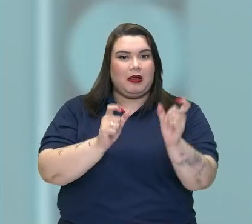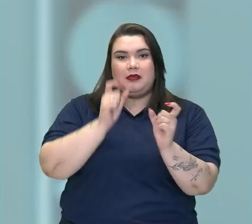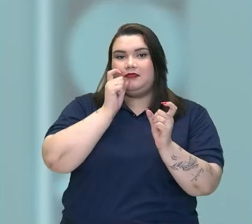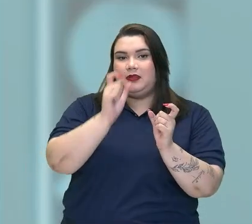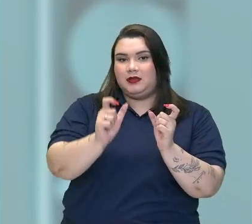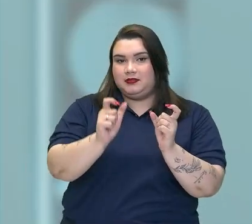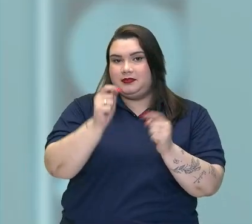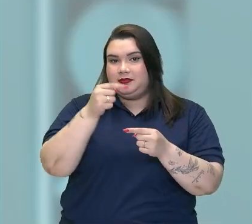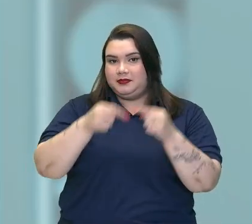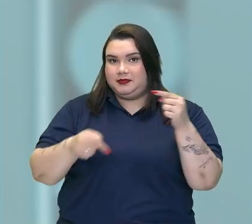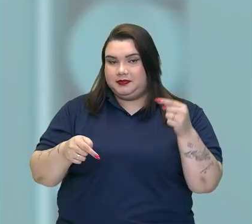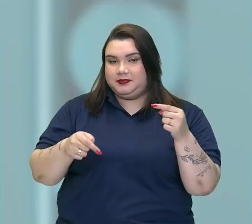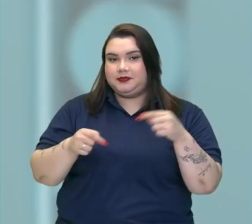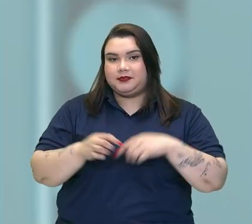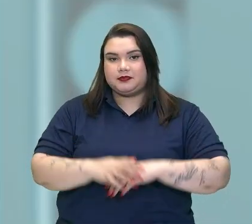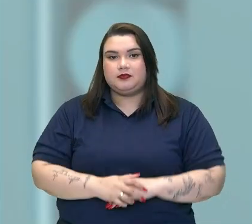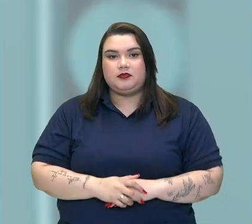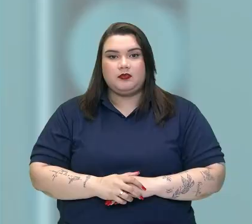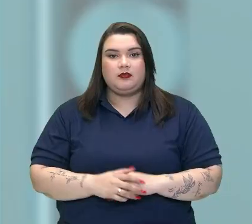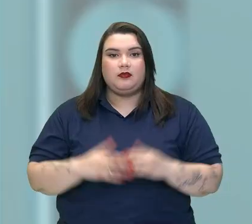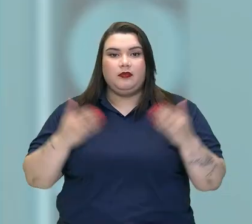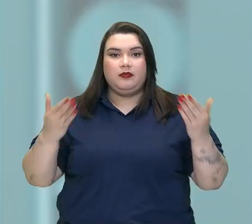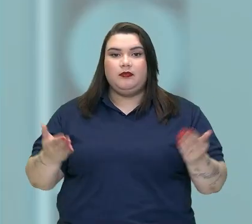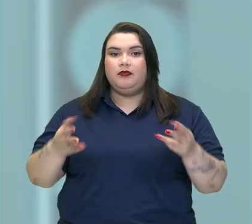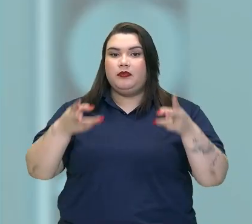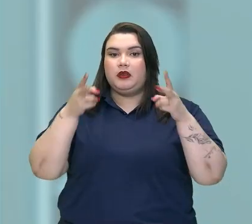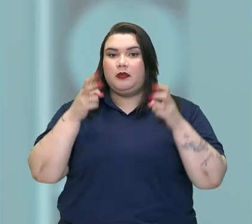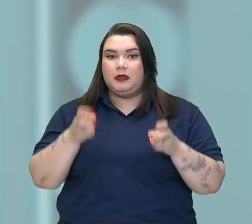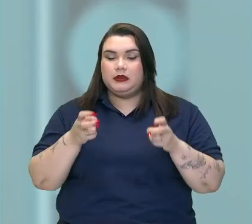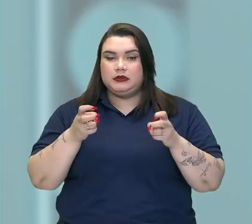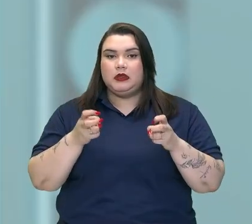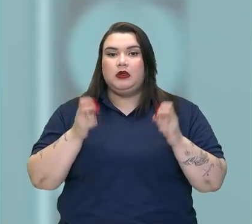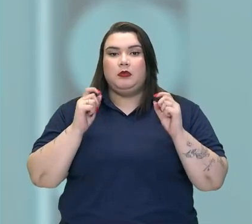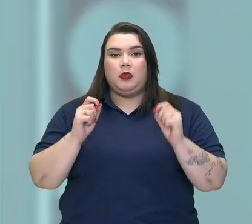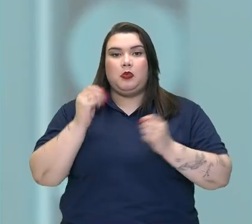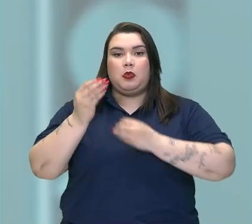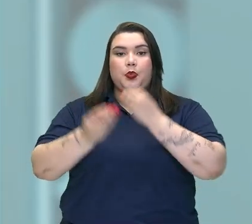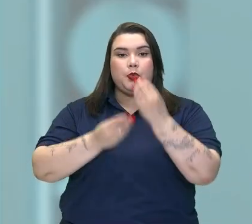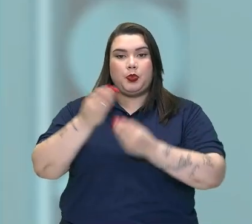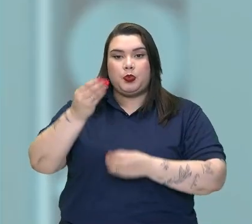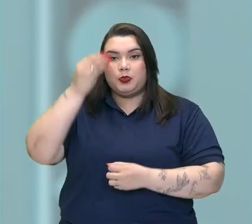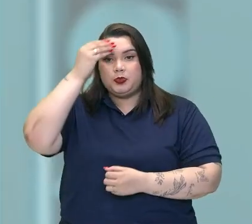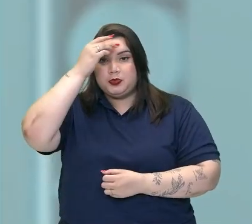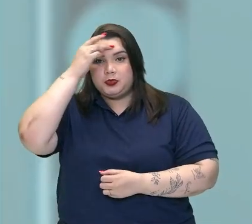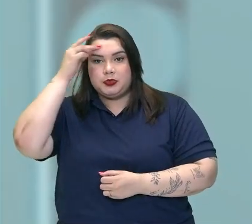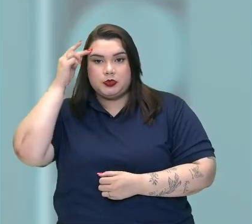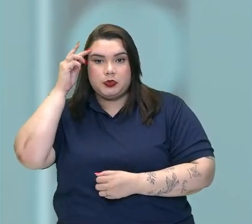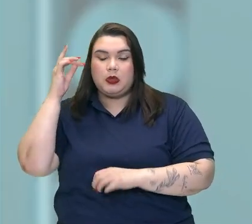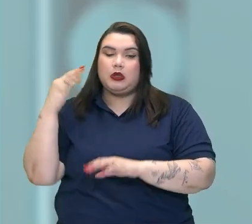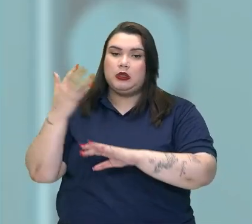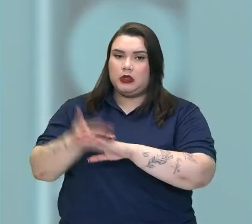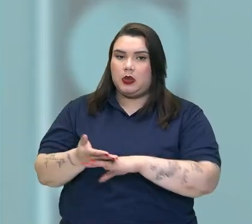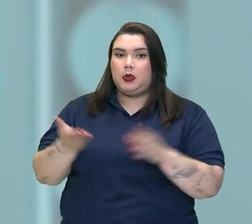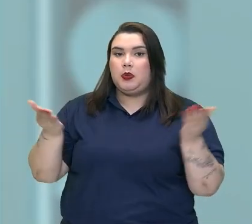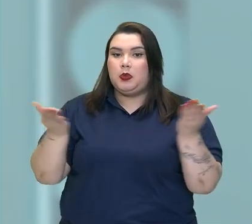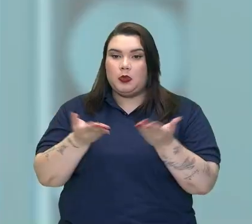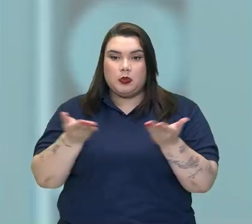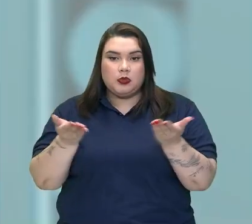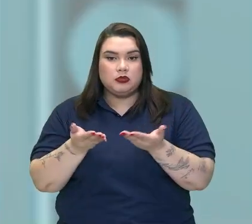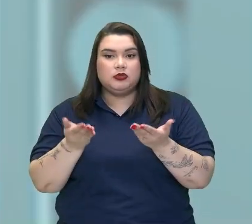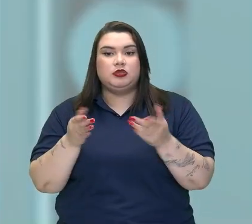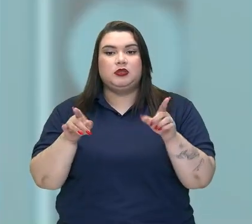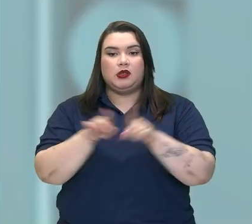com a realidade. E aí a gente já percebe uma crítica de como que essas pessoas, e ainda hoje, se a gente parar para pensar,